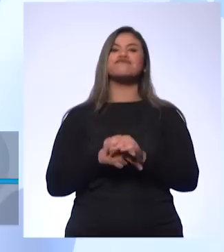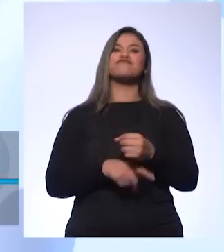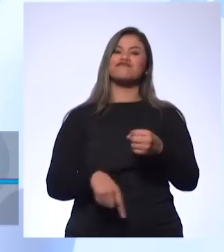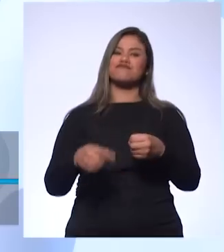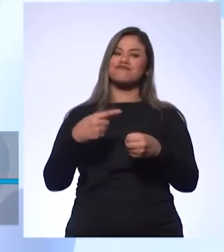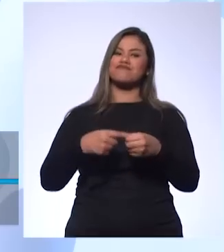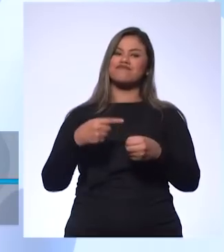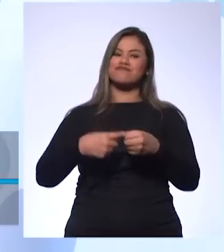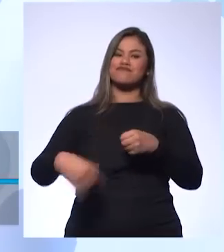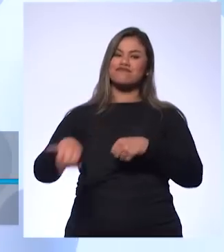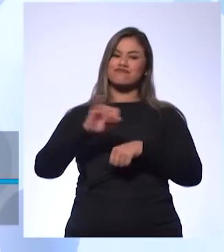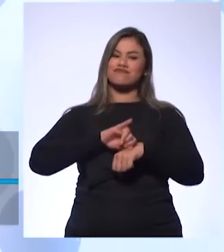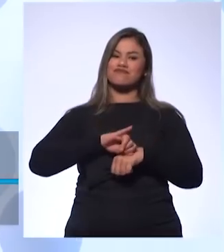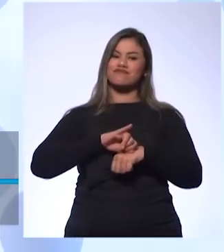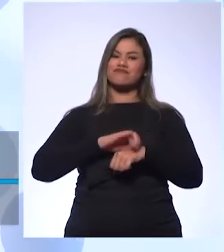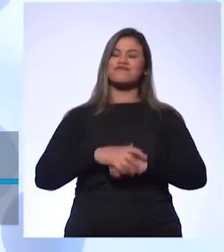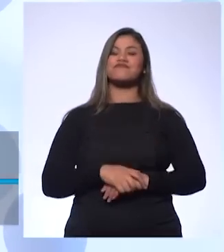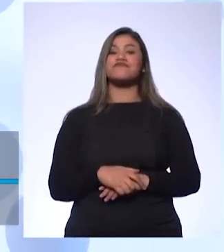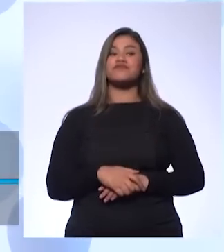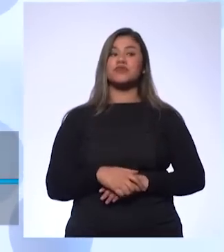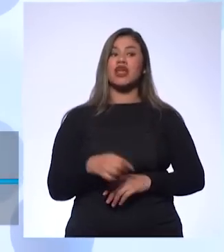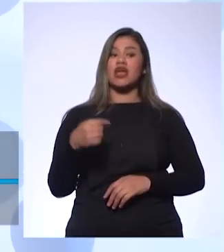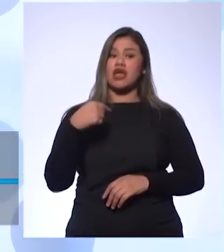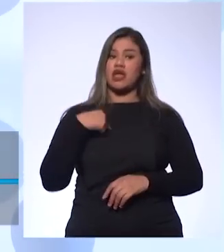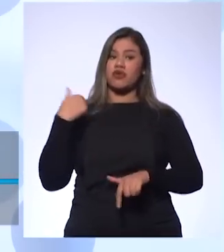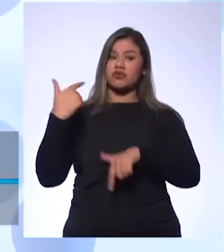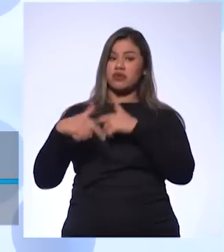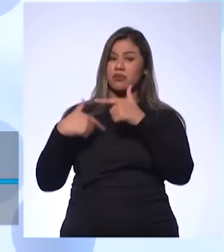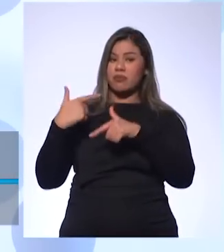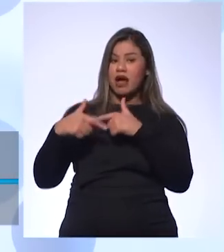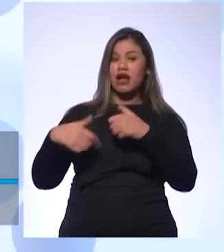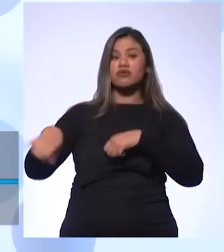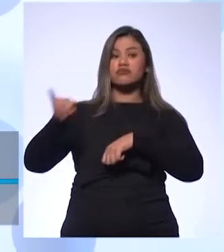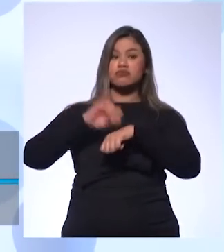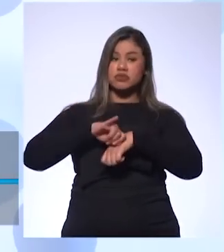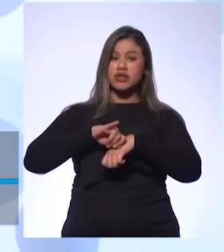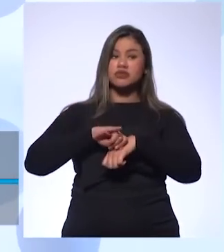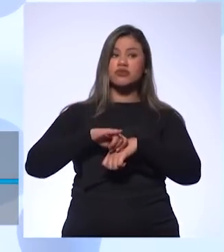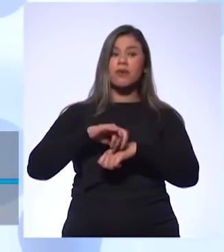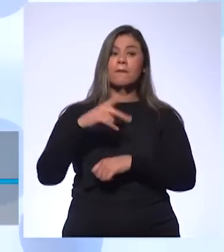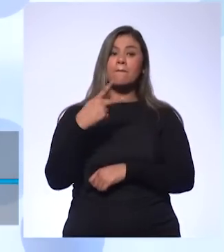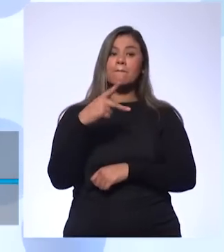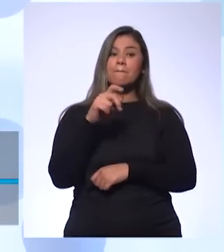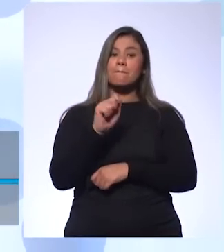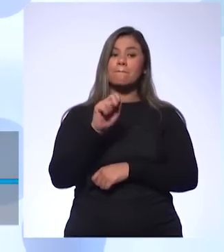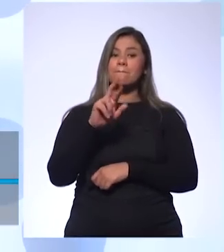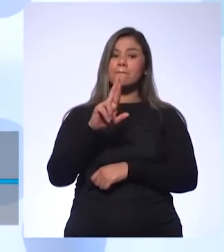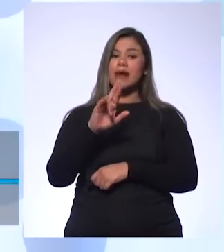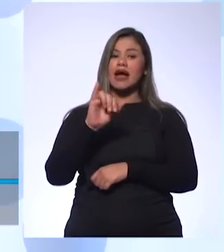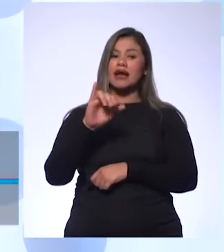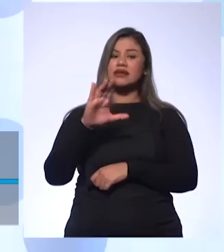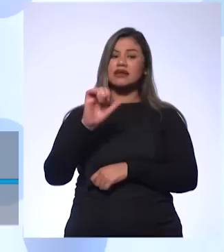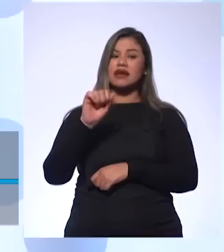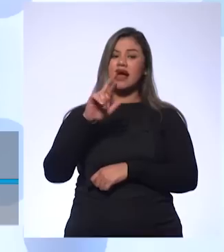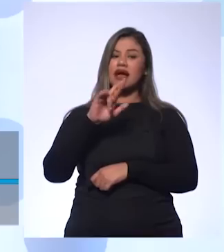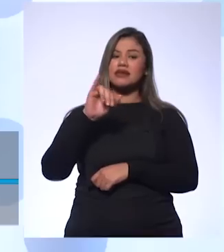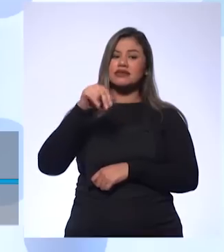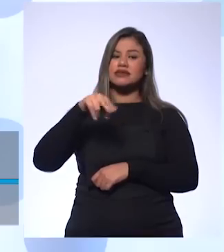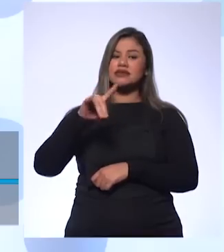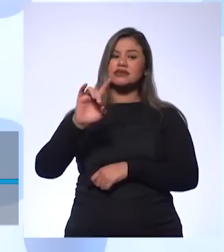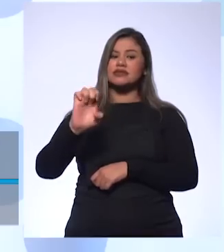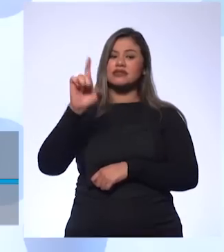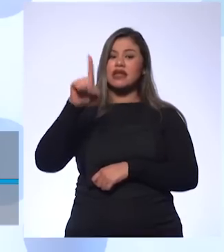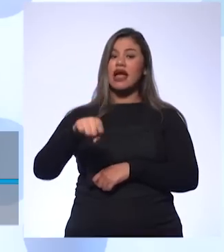Eu trabalho na região do Pari-Canindé. É uma região central. Sim, E, perto da minha casa. e eles não conhecem